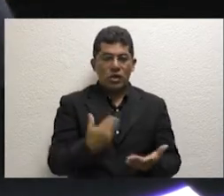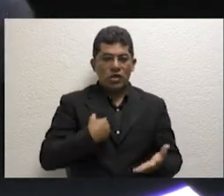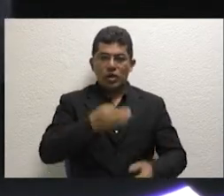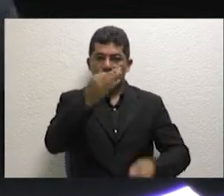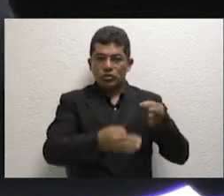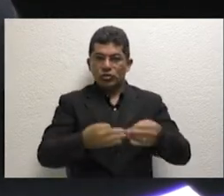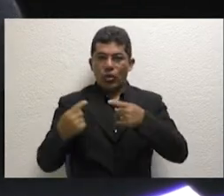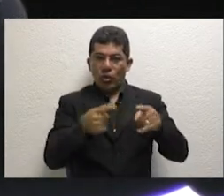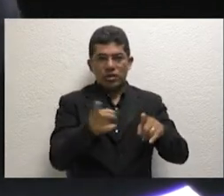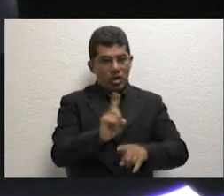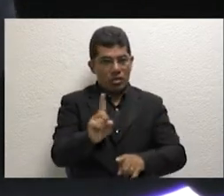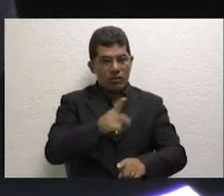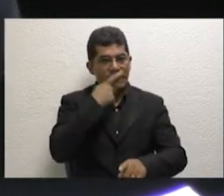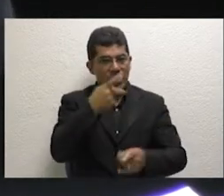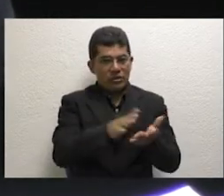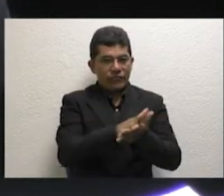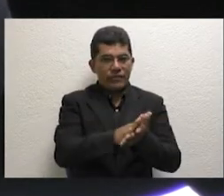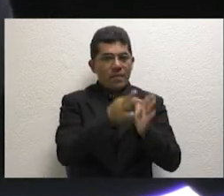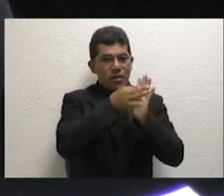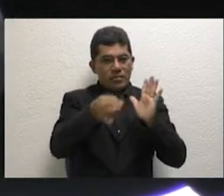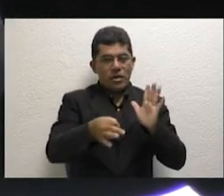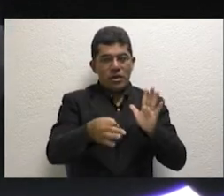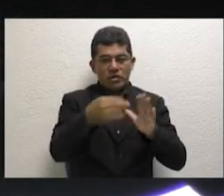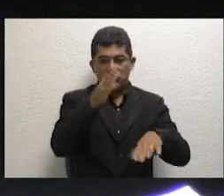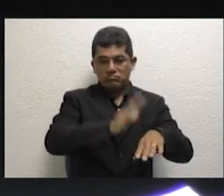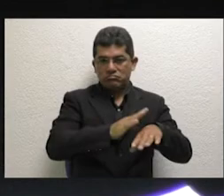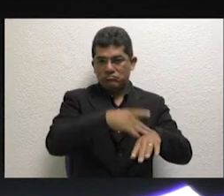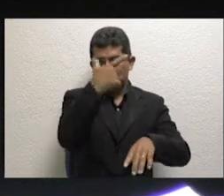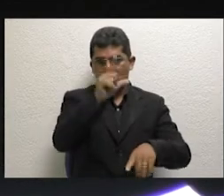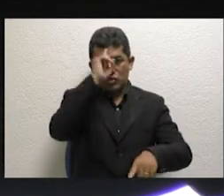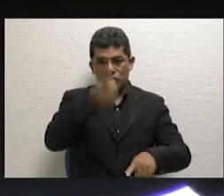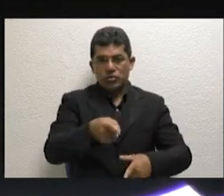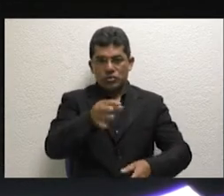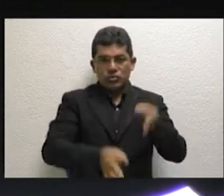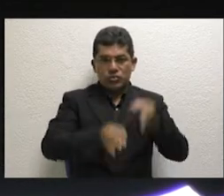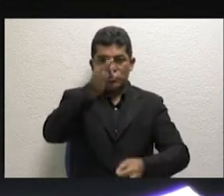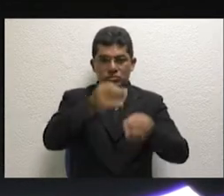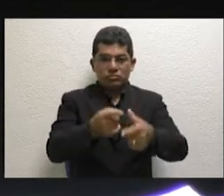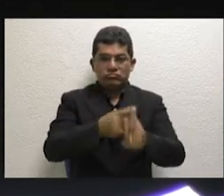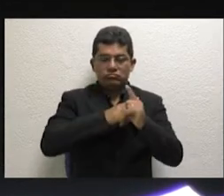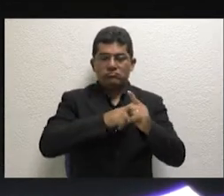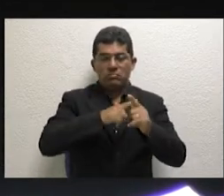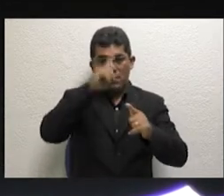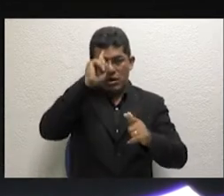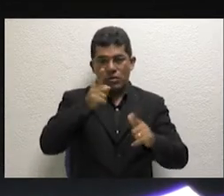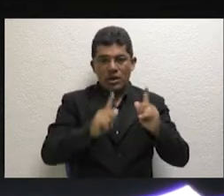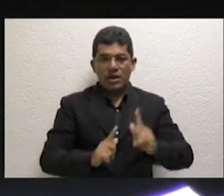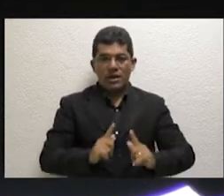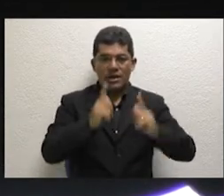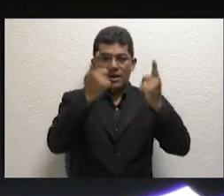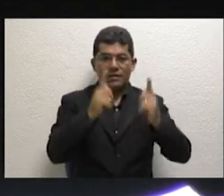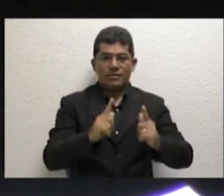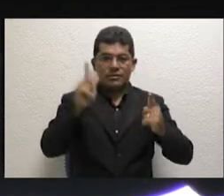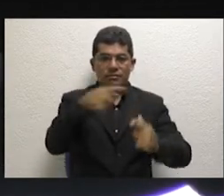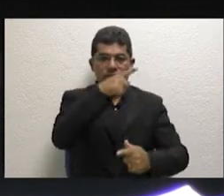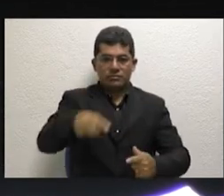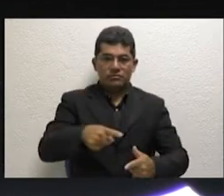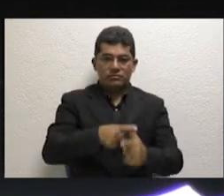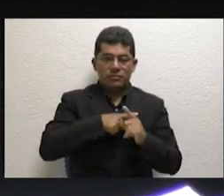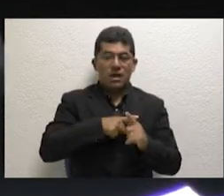aqui e não critico a decisão judicial porque decisão judicial ela tem que ser